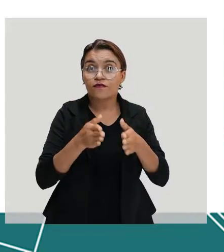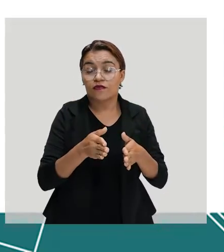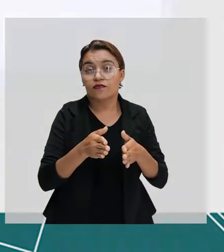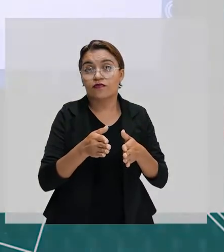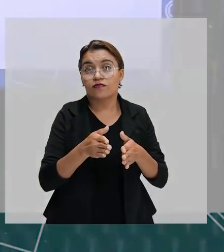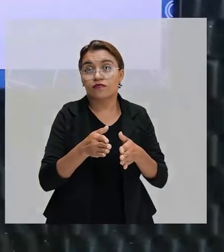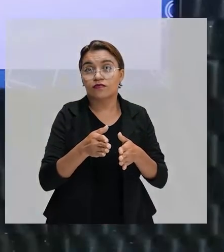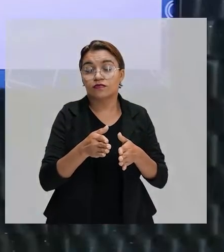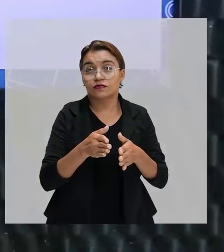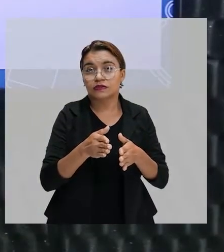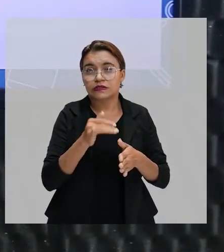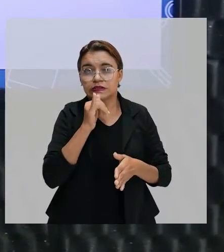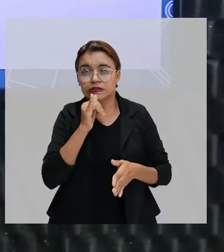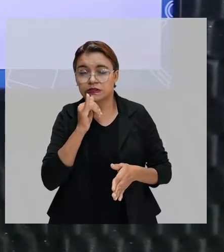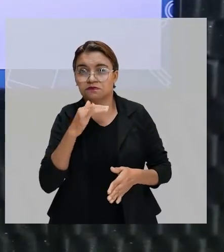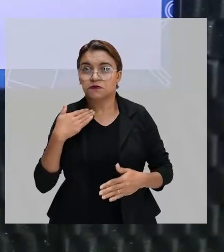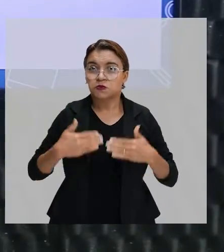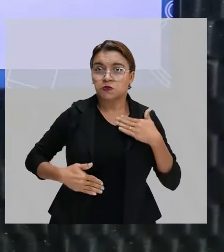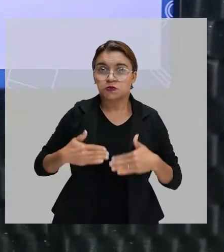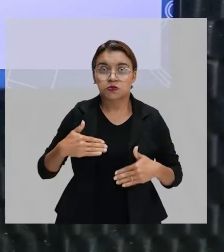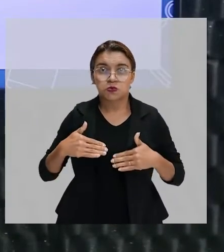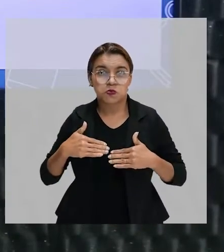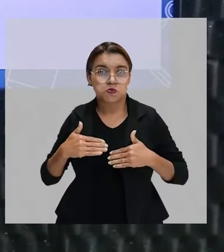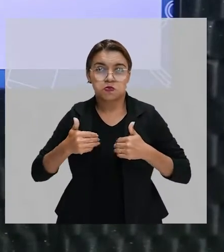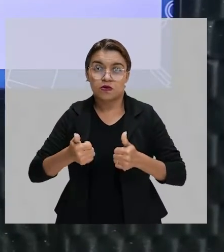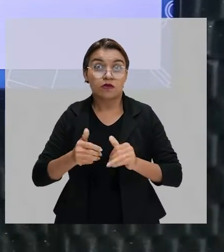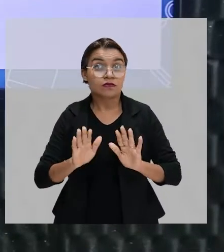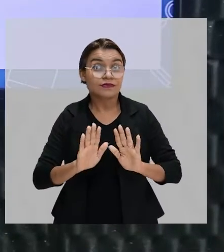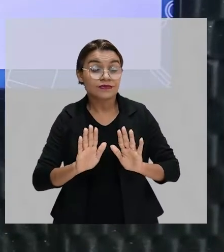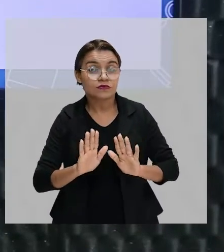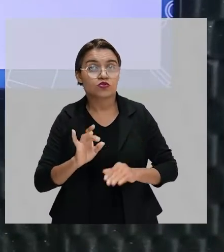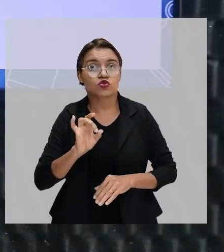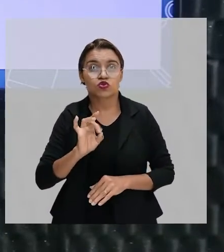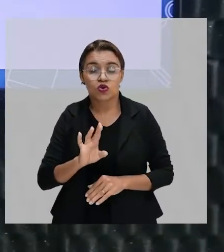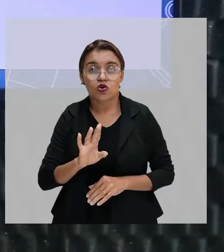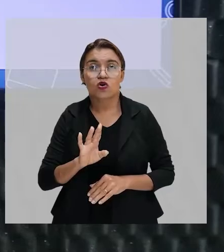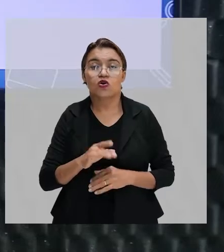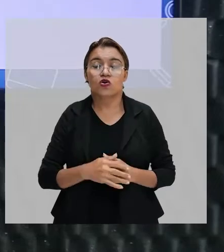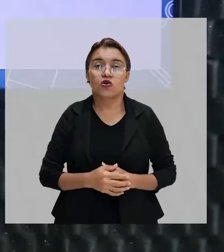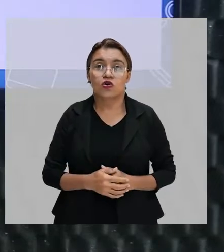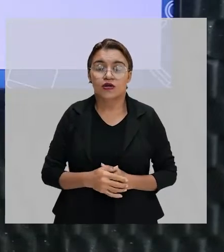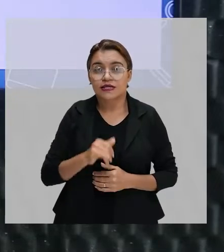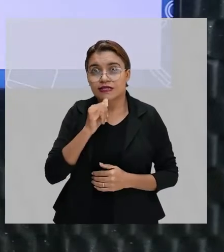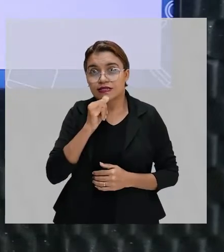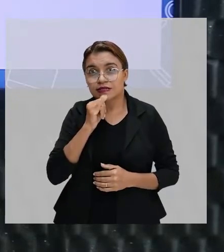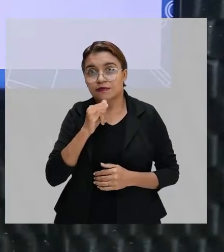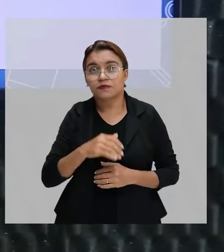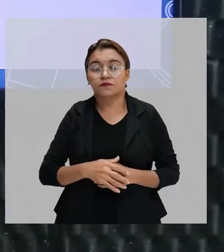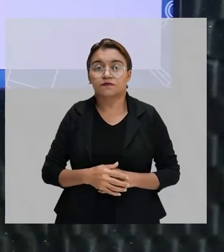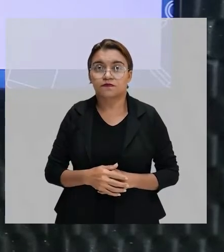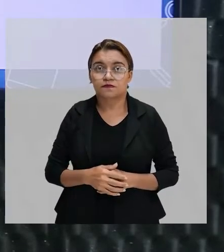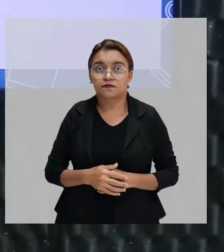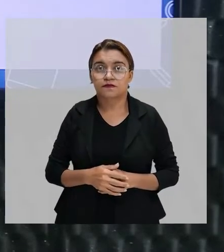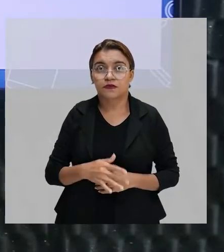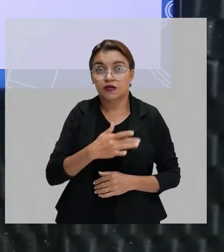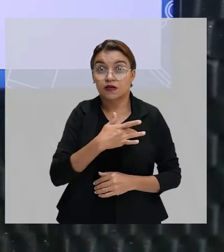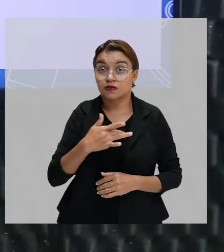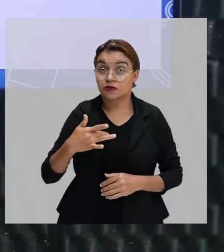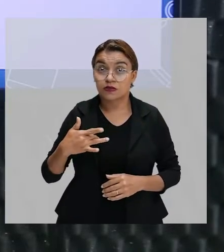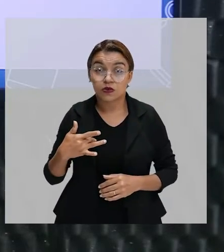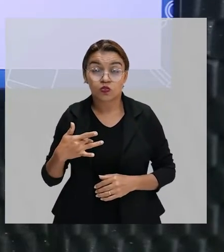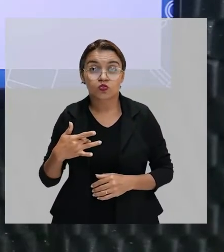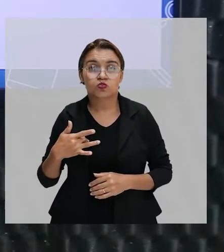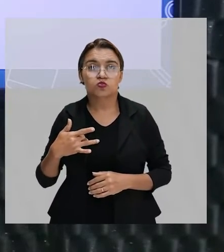para a questão de alta performance de alto rendimento e sim vai envolver ali questões que estão relacionadas com a saúde